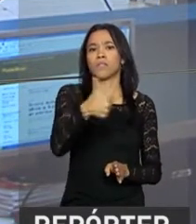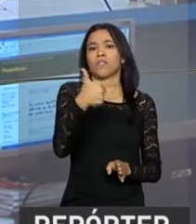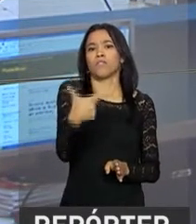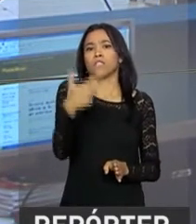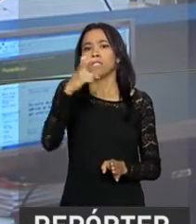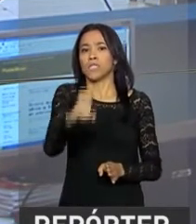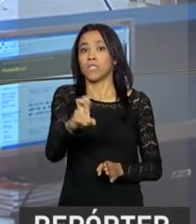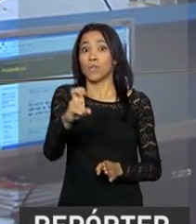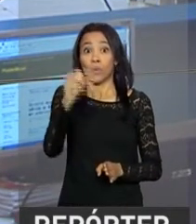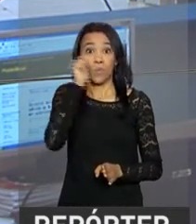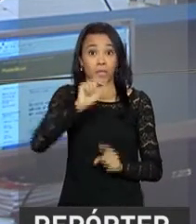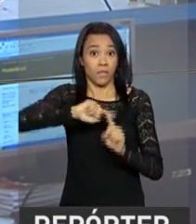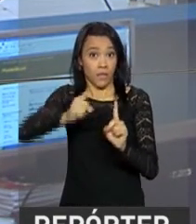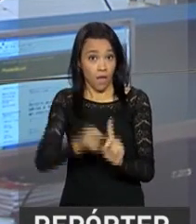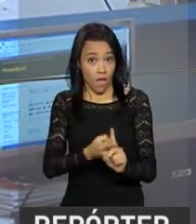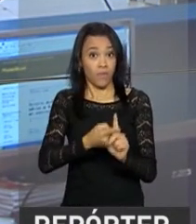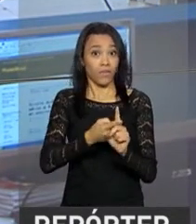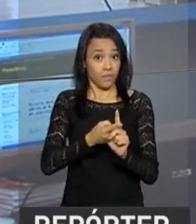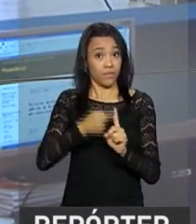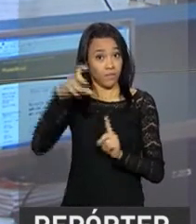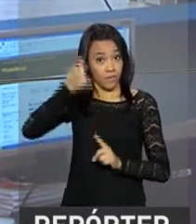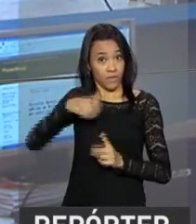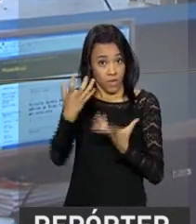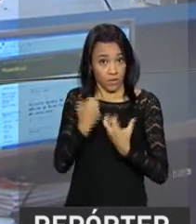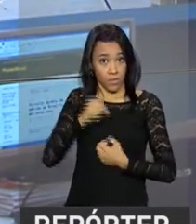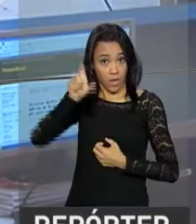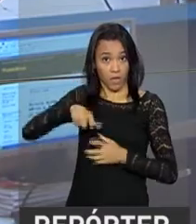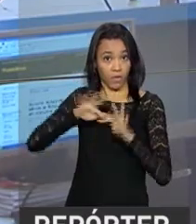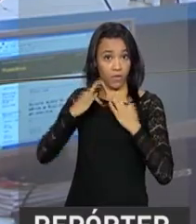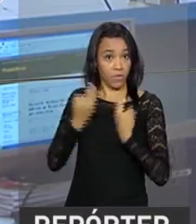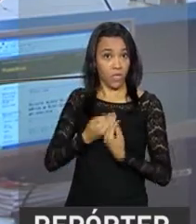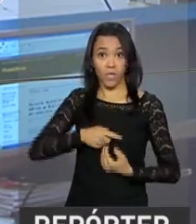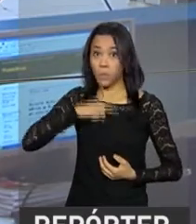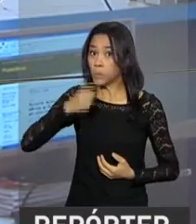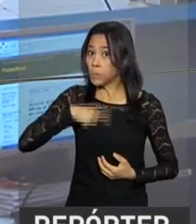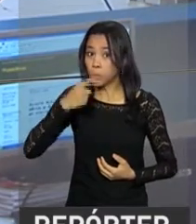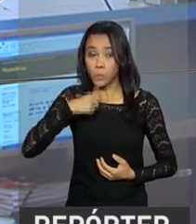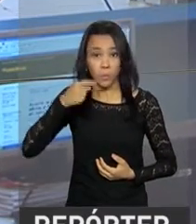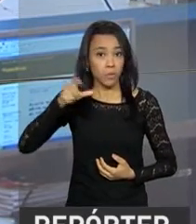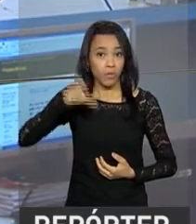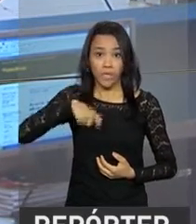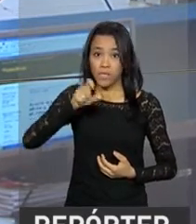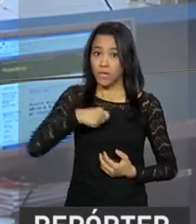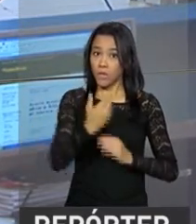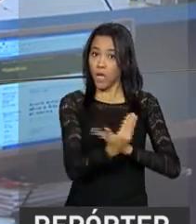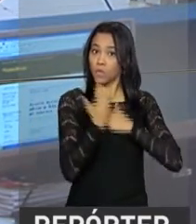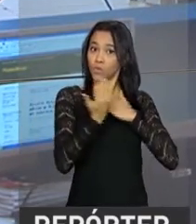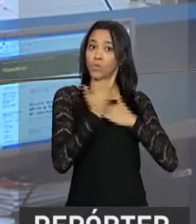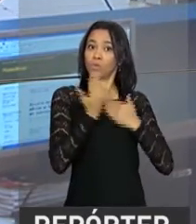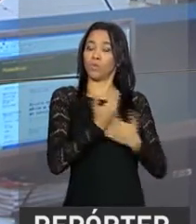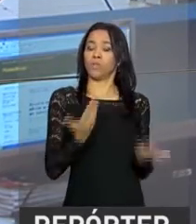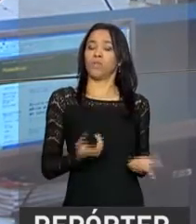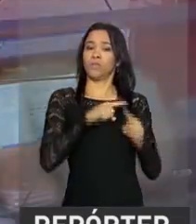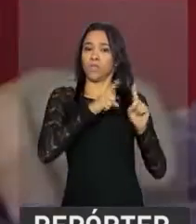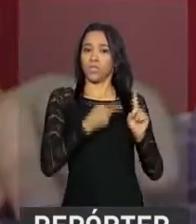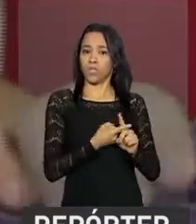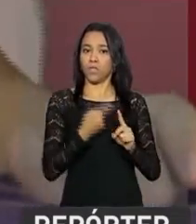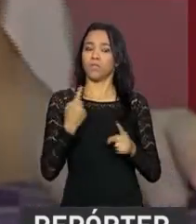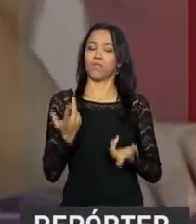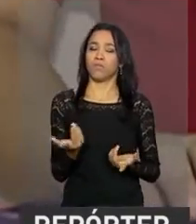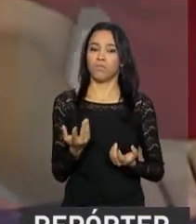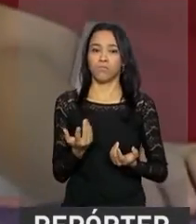mil grávidas cadastradas no bolsa família que não estavam recebendo o benefício gestante vinculado ao programa